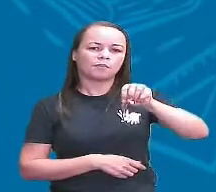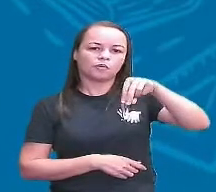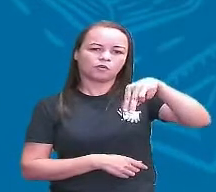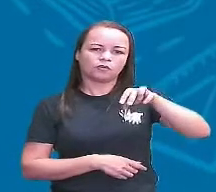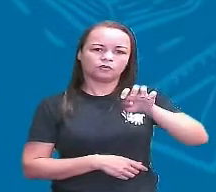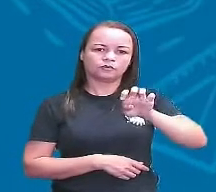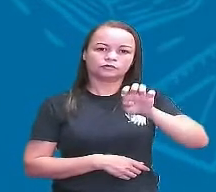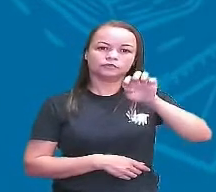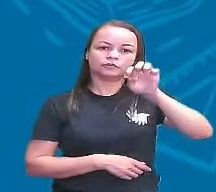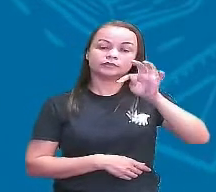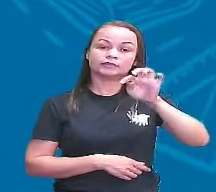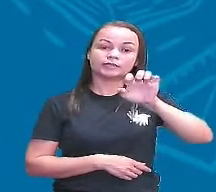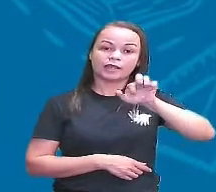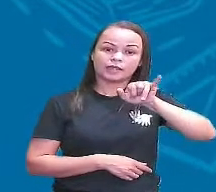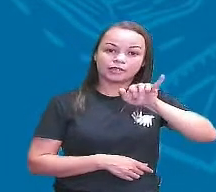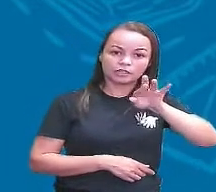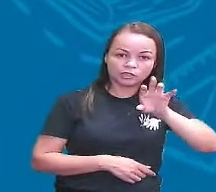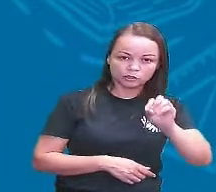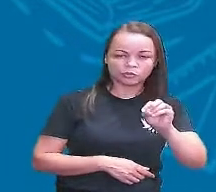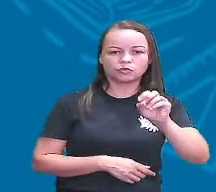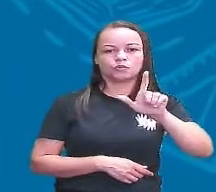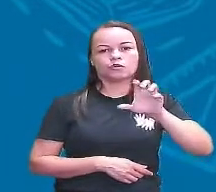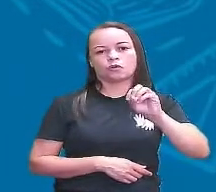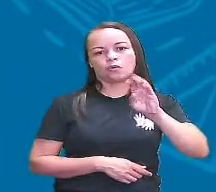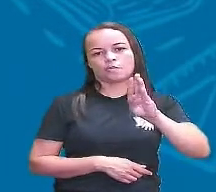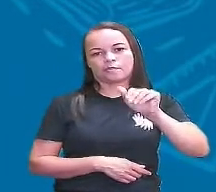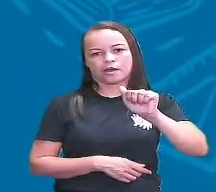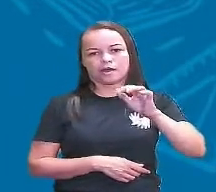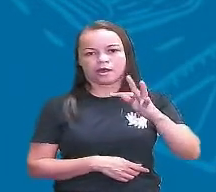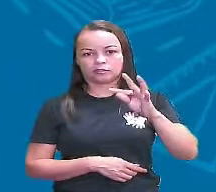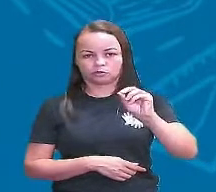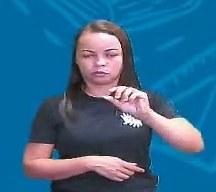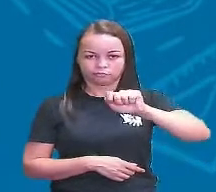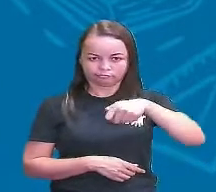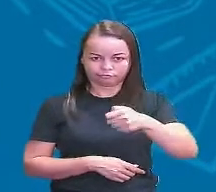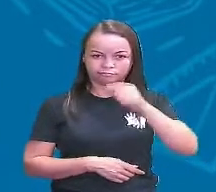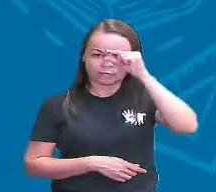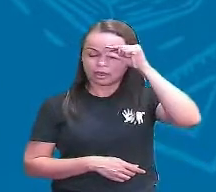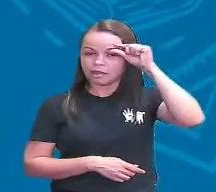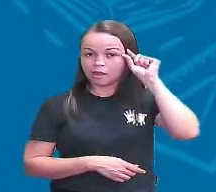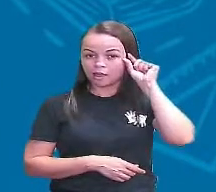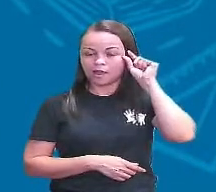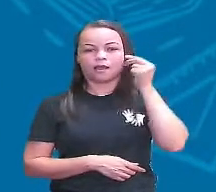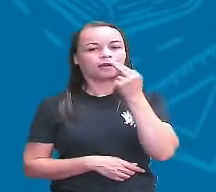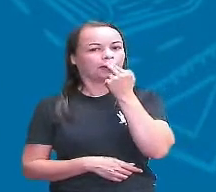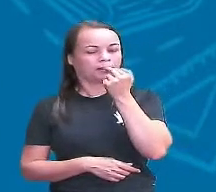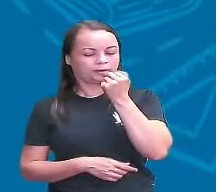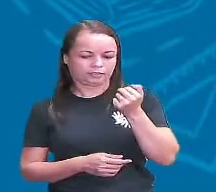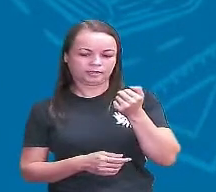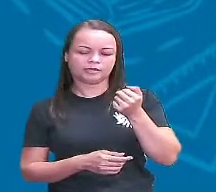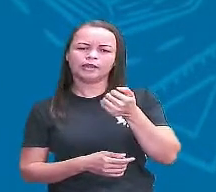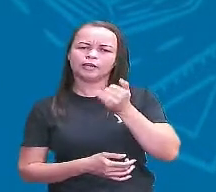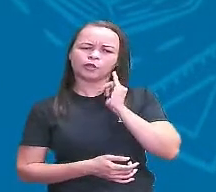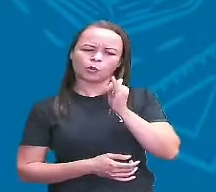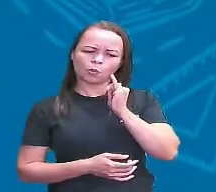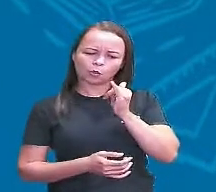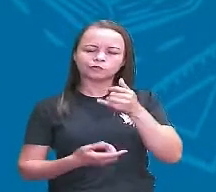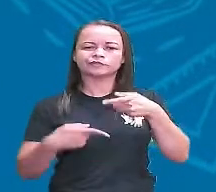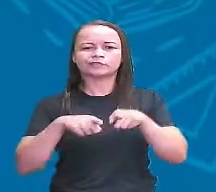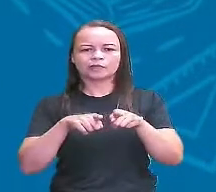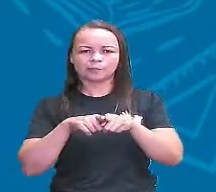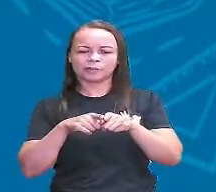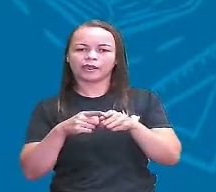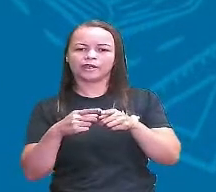Brasil temos ele como um grande fabulista, além também dele recontar as fábulas de Esopo e